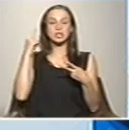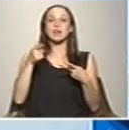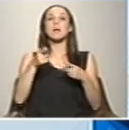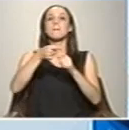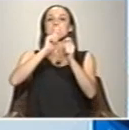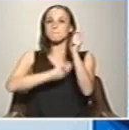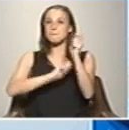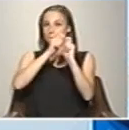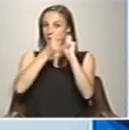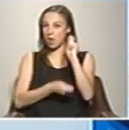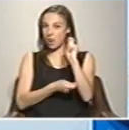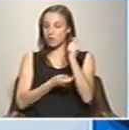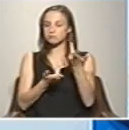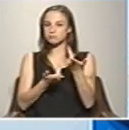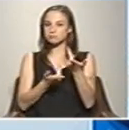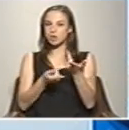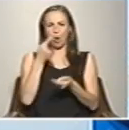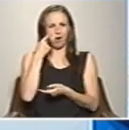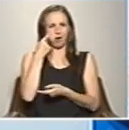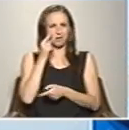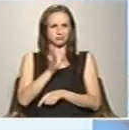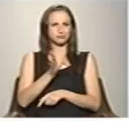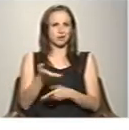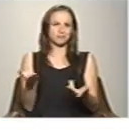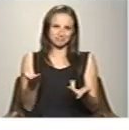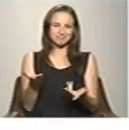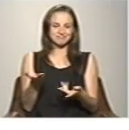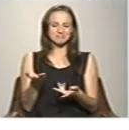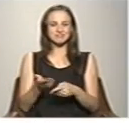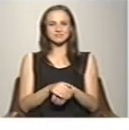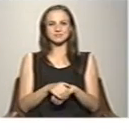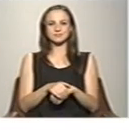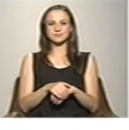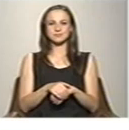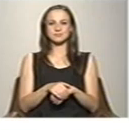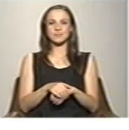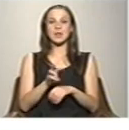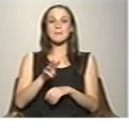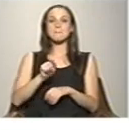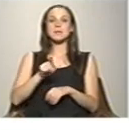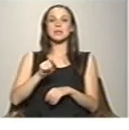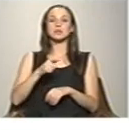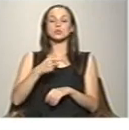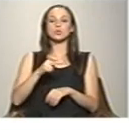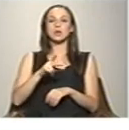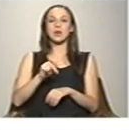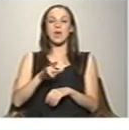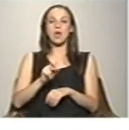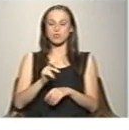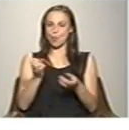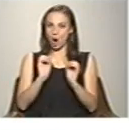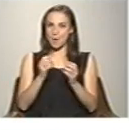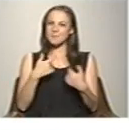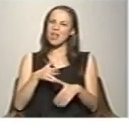é a banana, que já é muito nossa conhecida. Pode não fabricar a melatonina, mas pode realmente